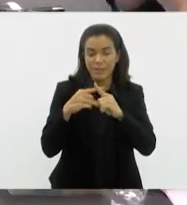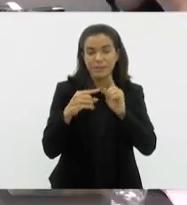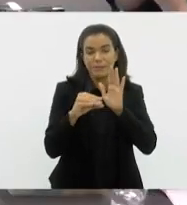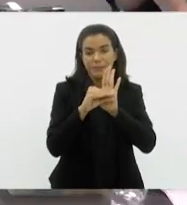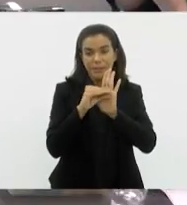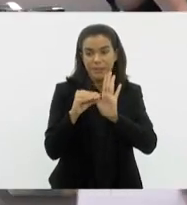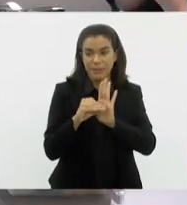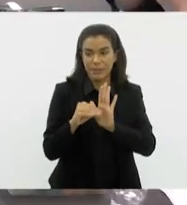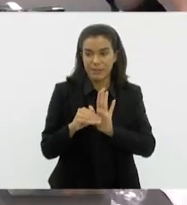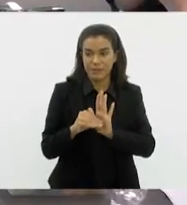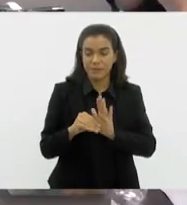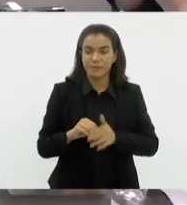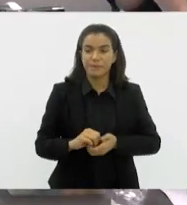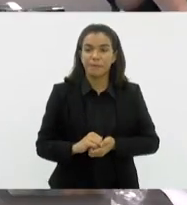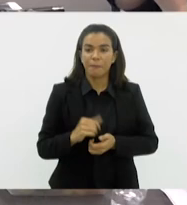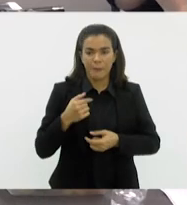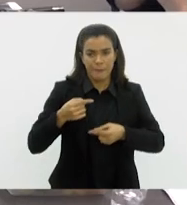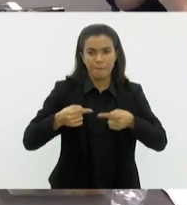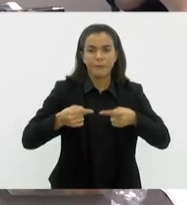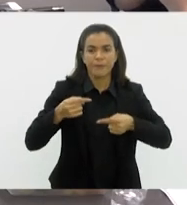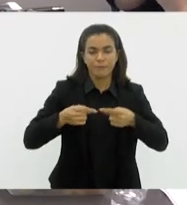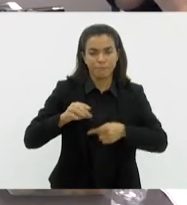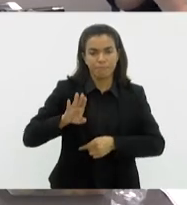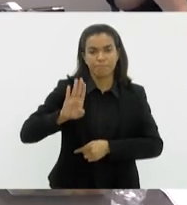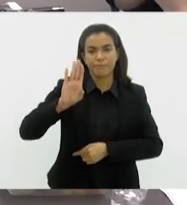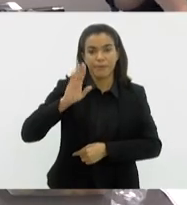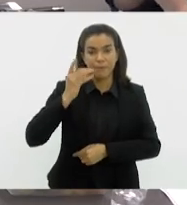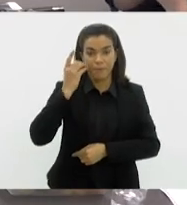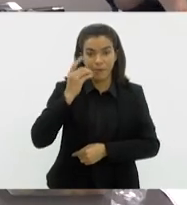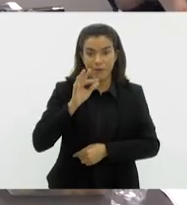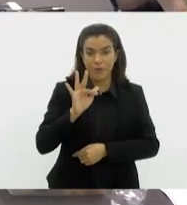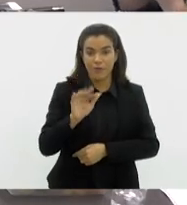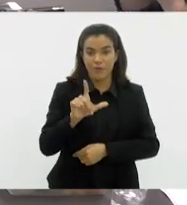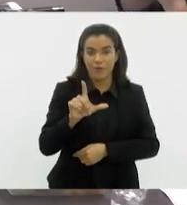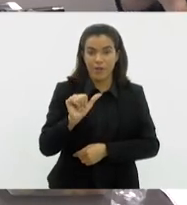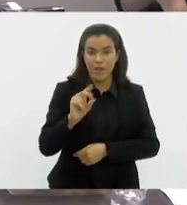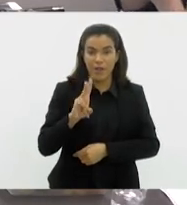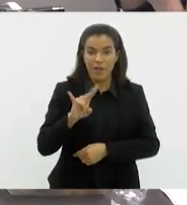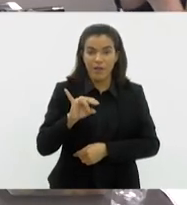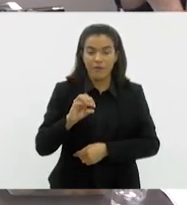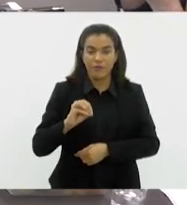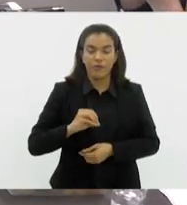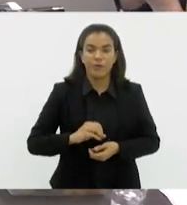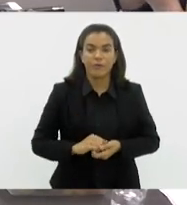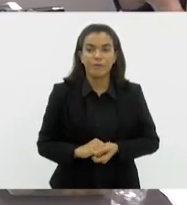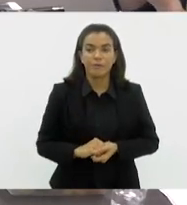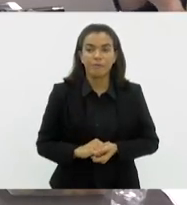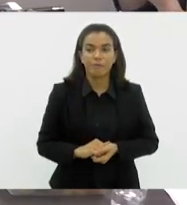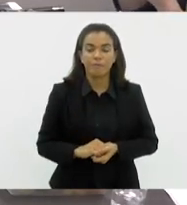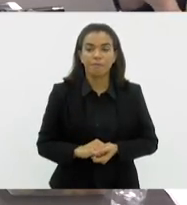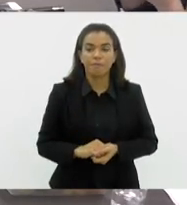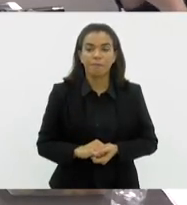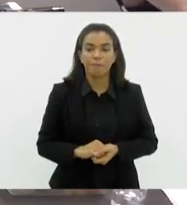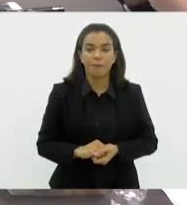discussão. Para discutir. Para discutir, deputado Serafini. Eu também vou me inscrever para discutir a matéria. Senhor presidente,